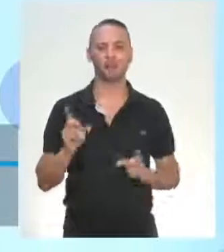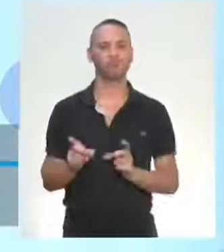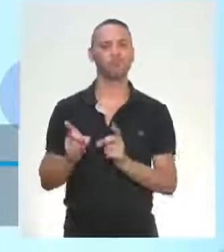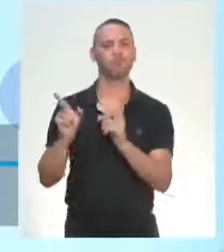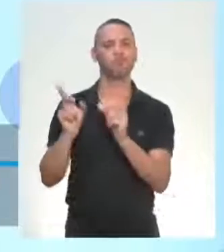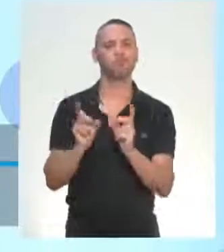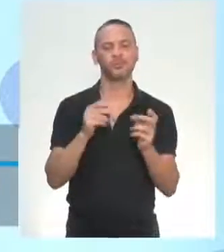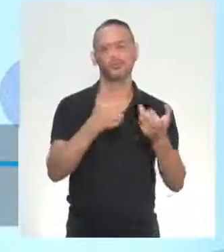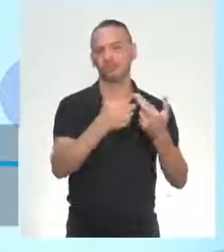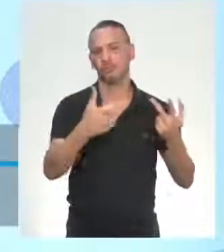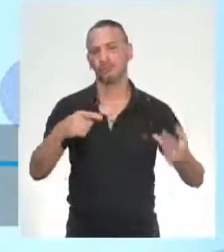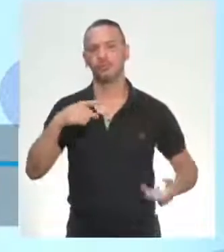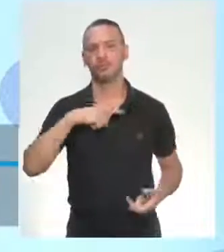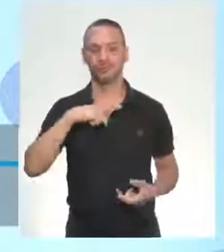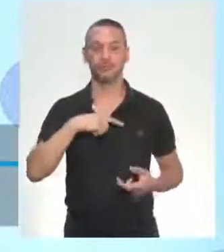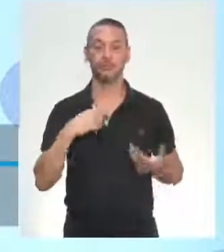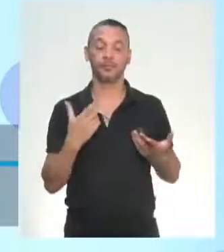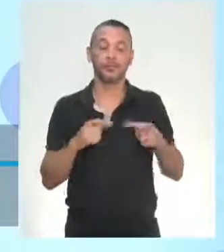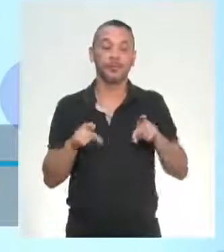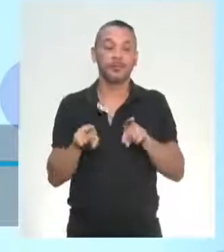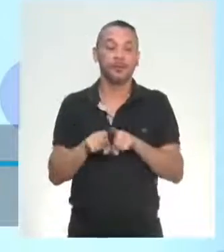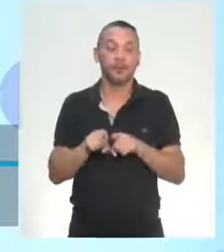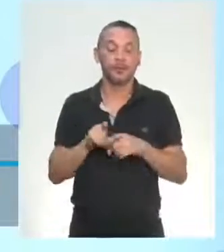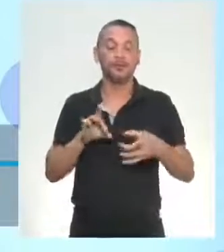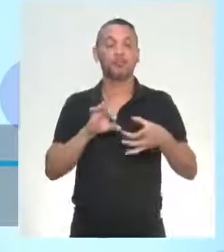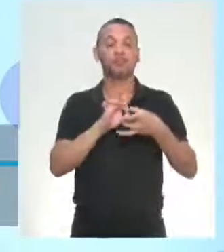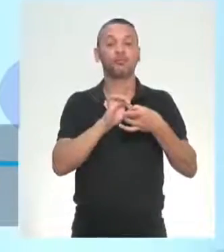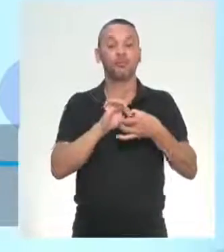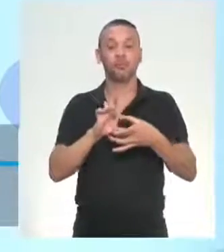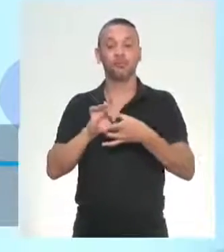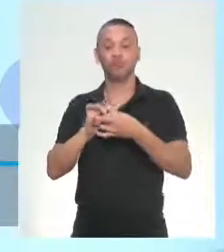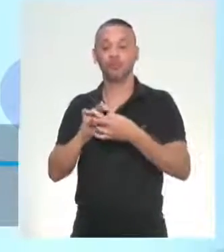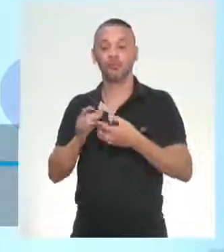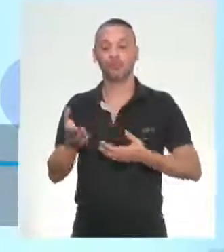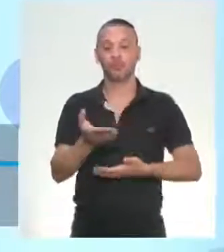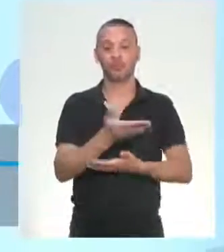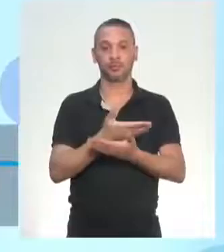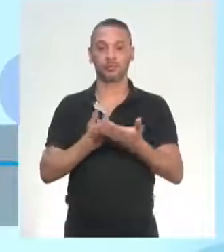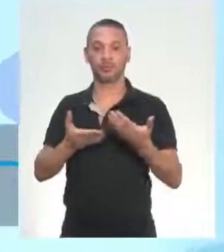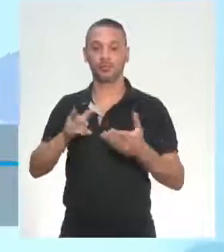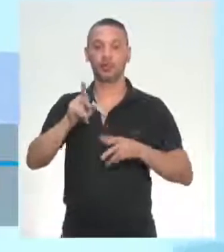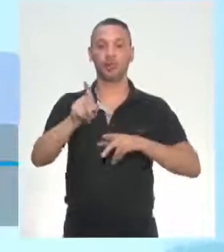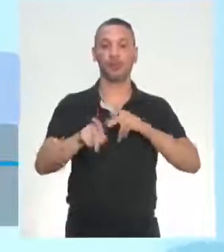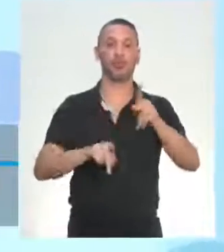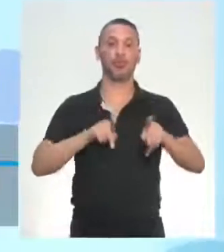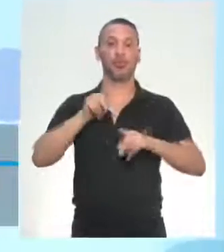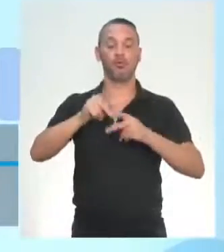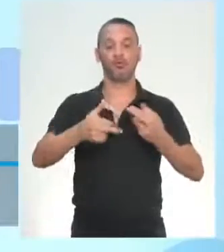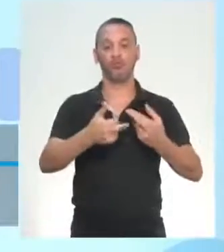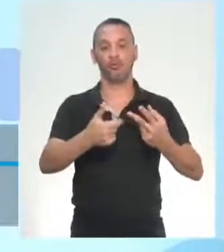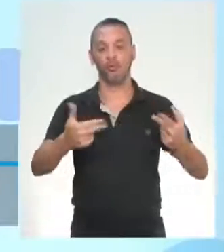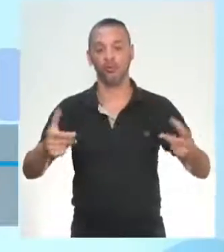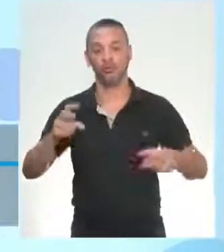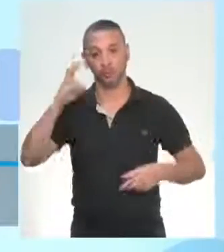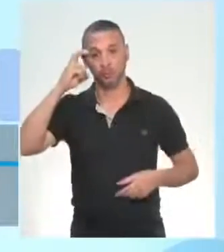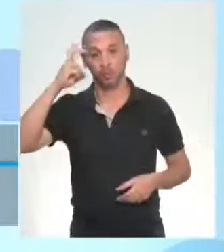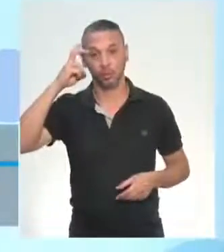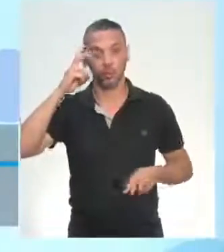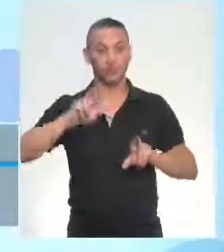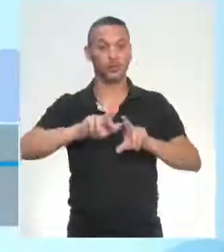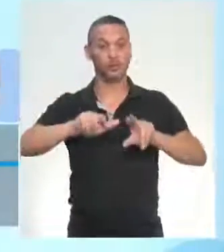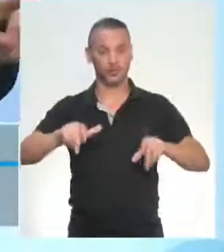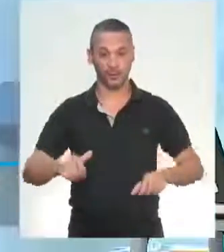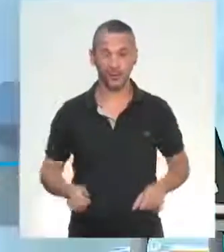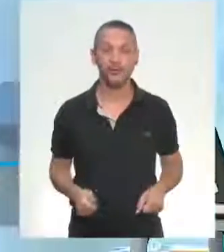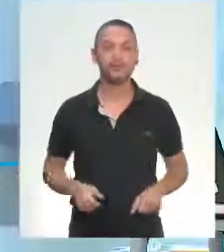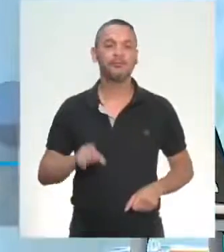comércio desenvolvido, inclusive conexões e interações com outros povos e outras culturas.